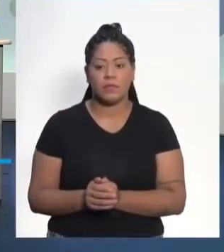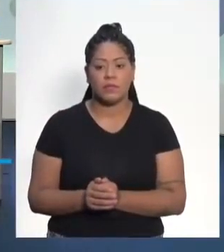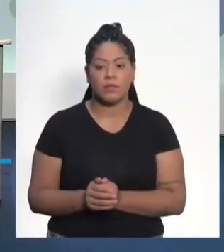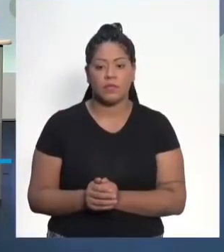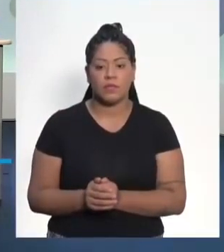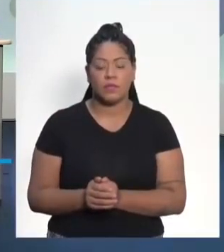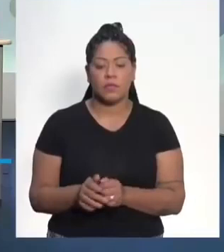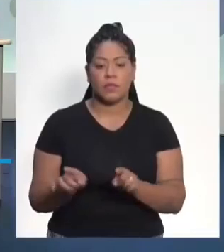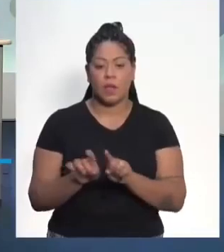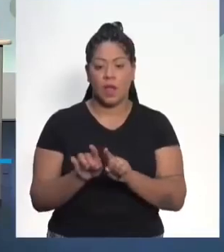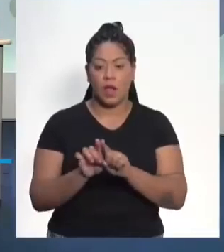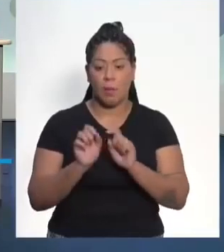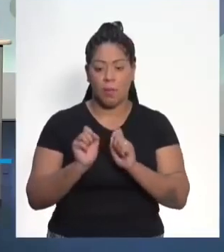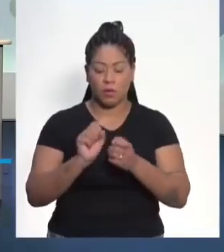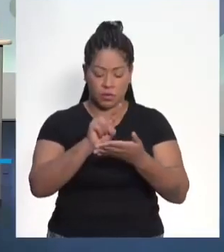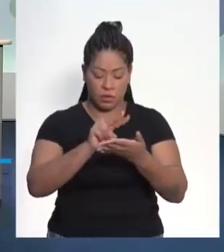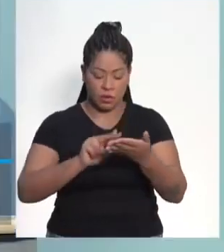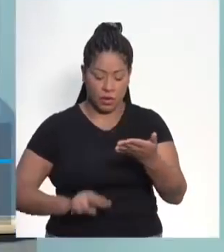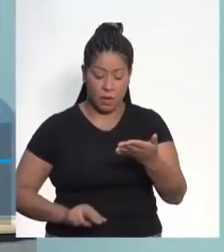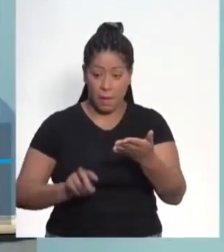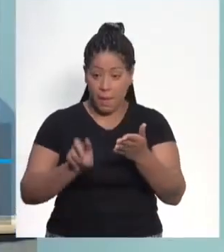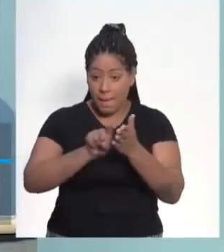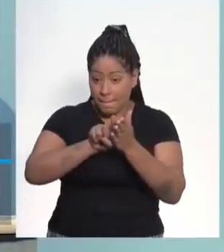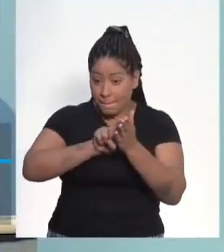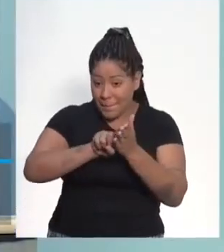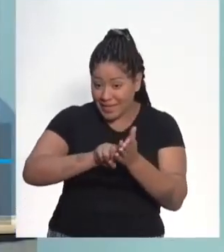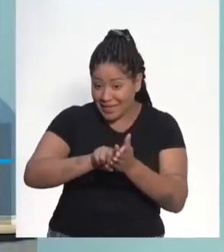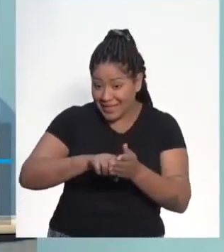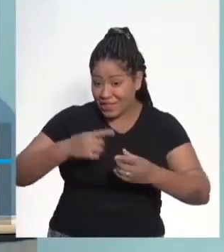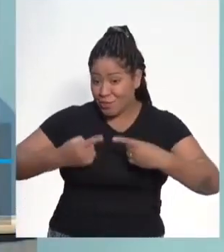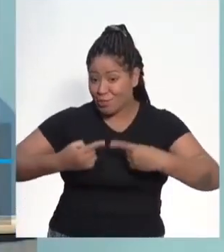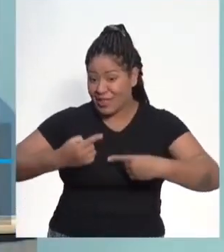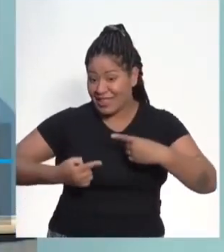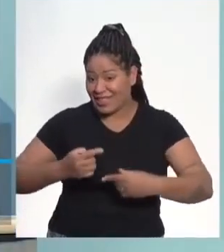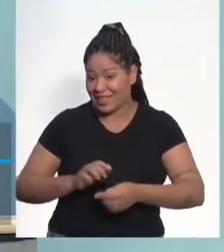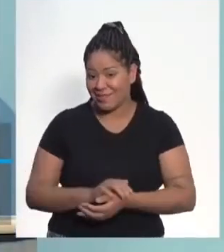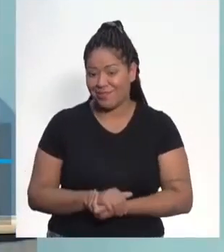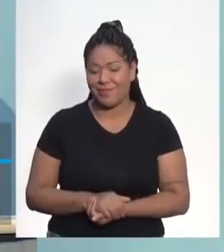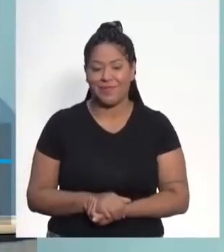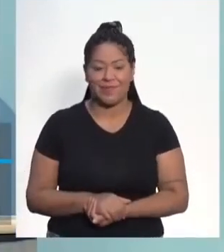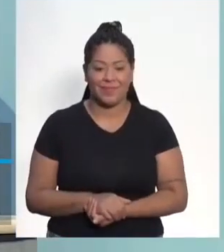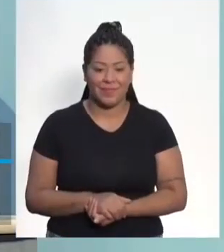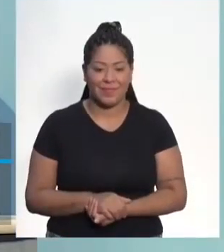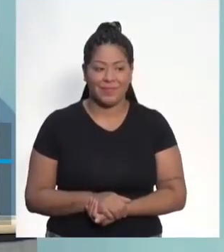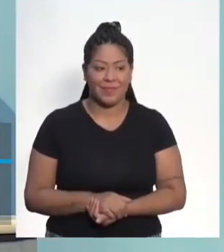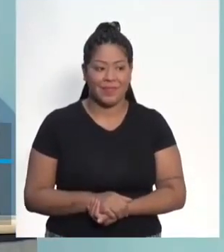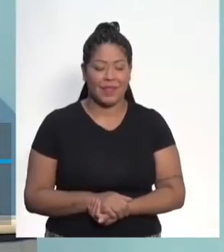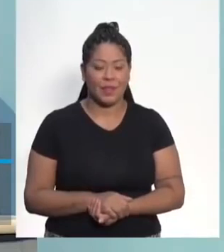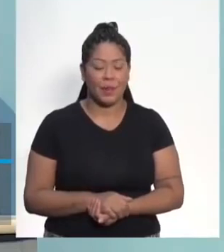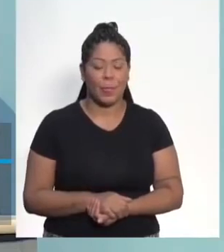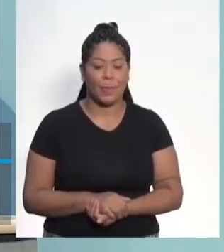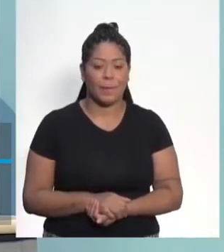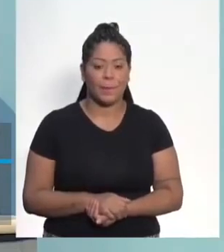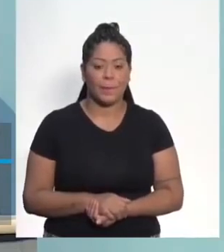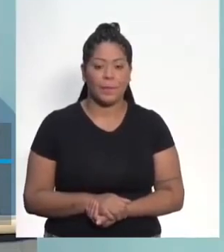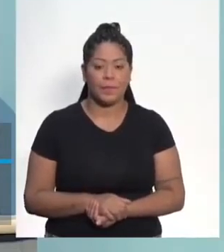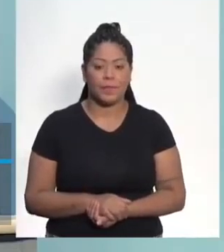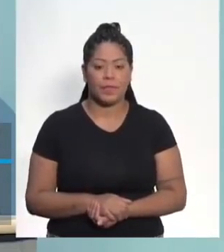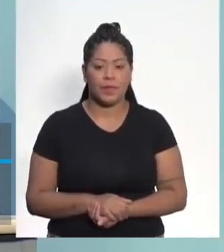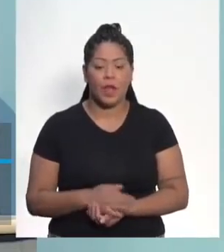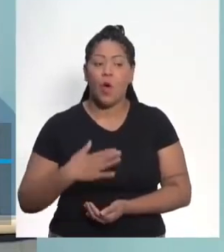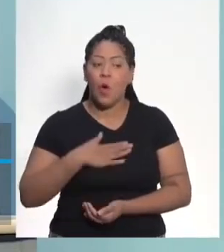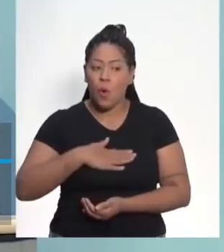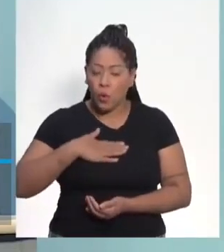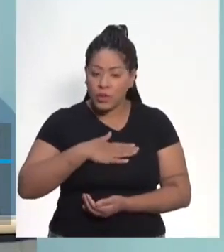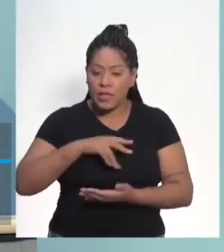uma coisa que eu posso ler. Pode. Pesquisa eleitoral. Beleza. E, eu gostei desse. Não sei se foi a Pro